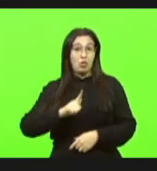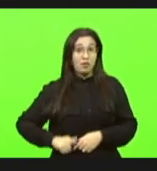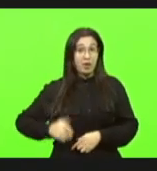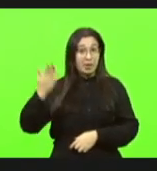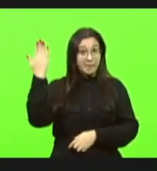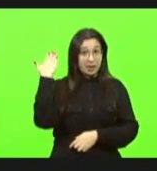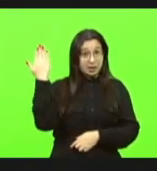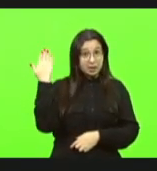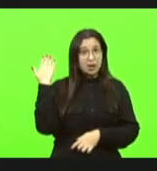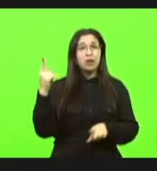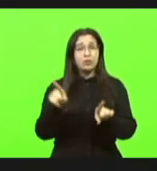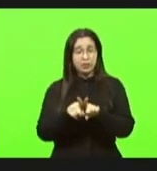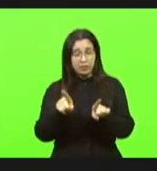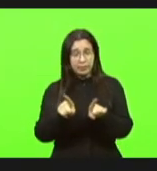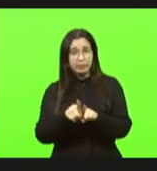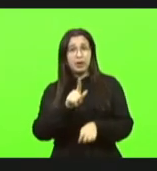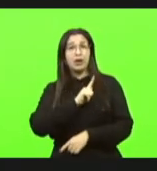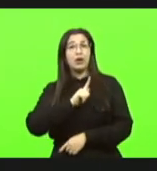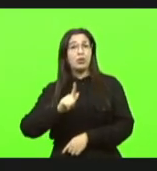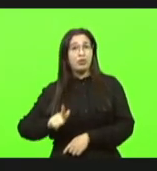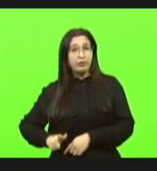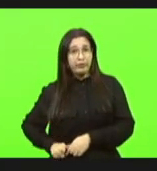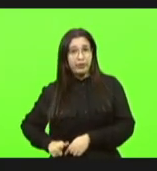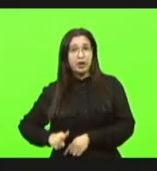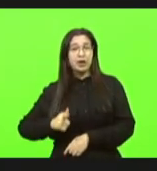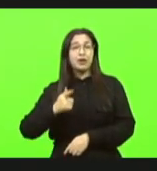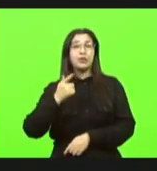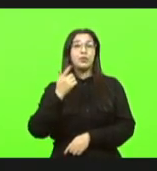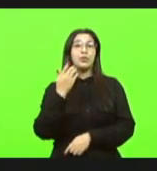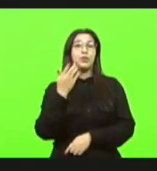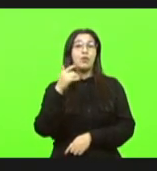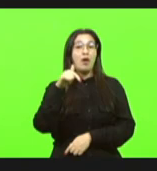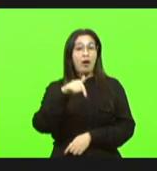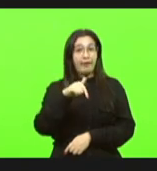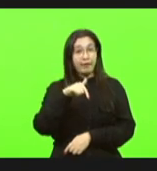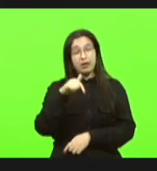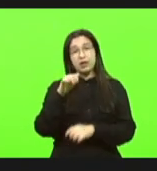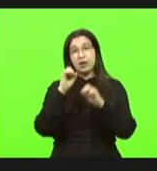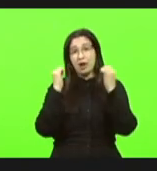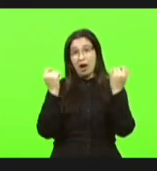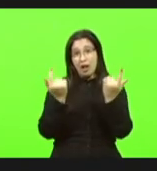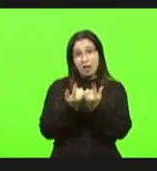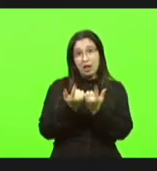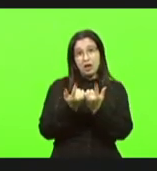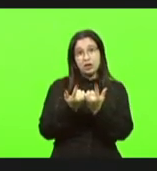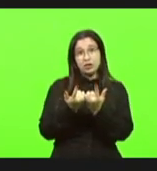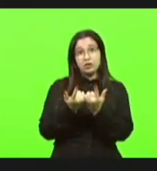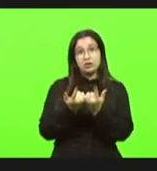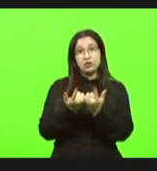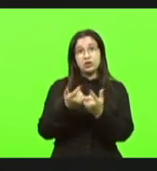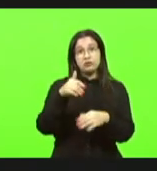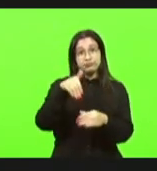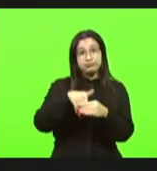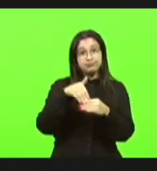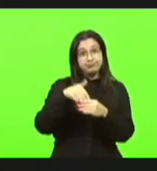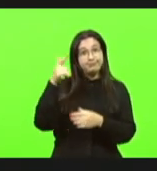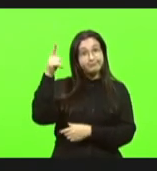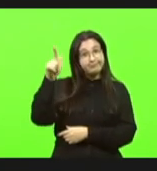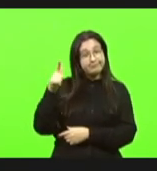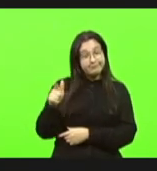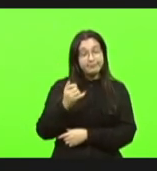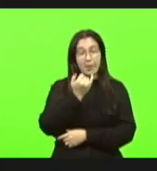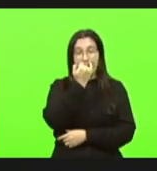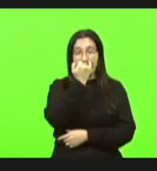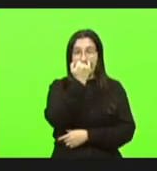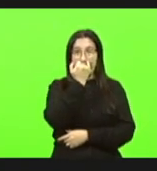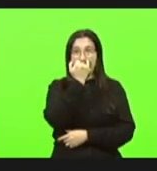e também a gente tem que deixar bem claro também quando essa dessa casa e outras leis estatutos e todo tudo